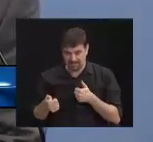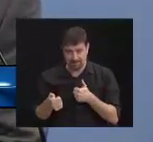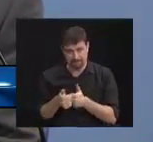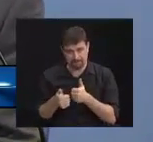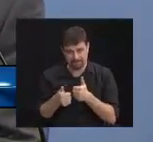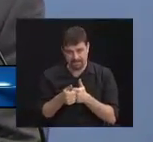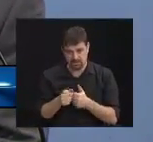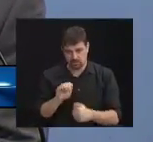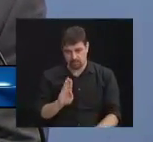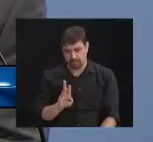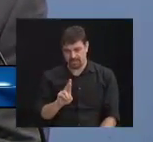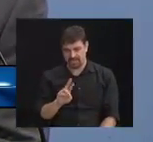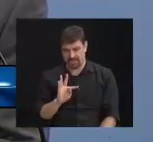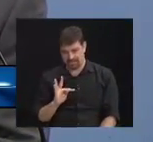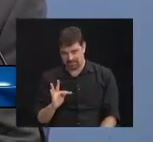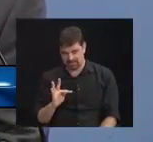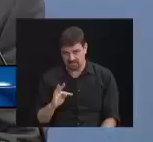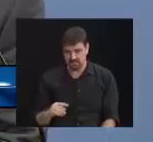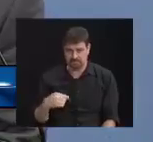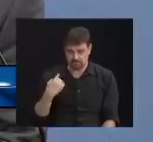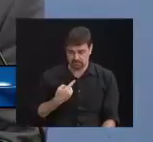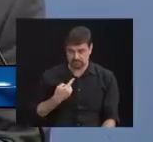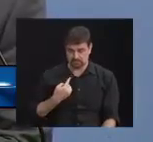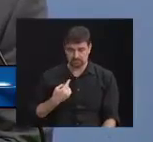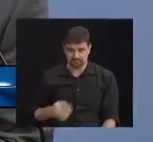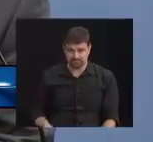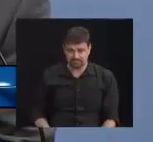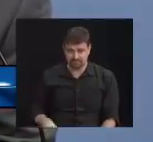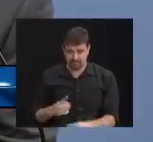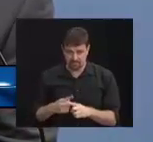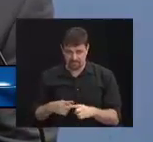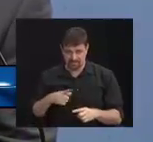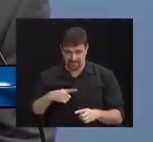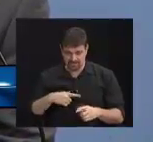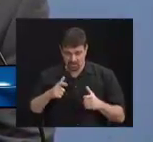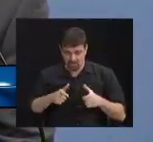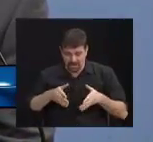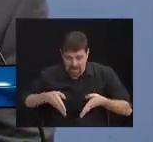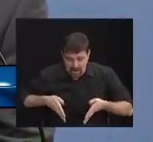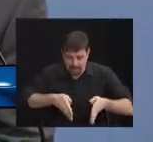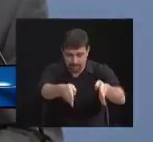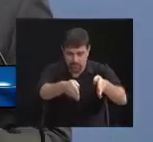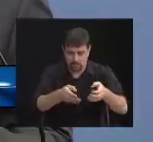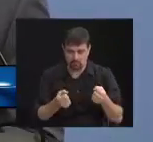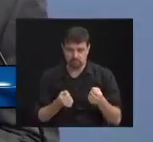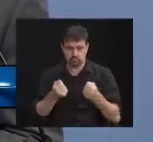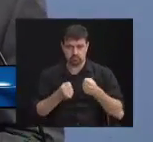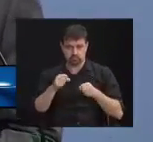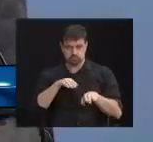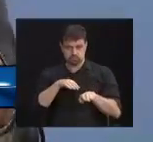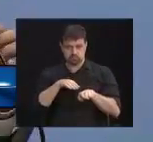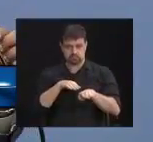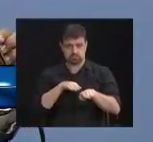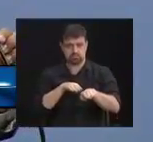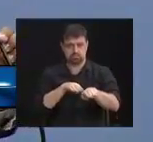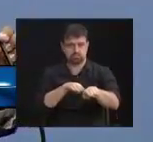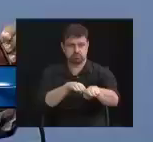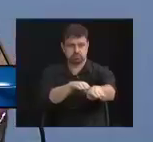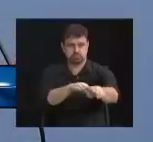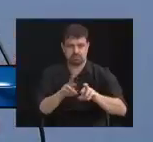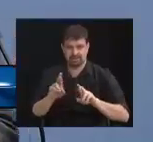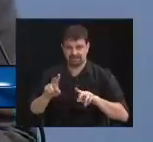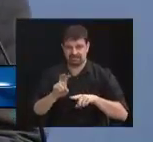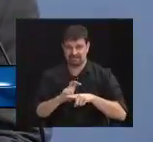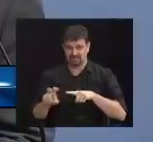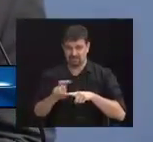nos dias de hoje para a nossa realidade. Porque ele vai ocupar o espaço de veículos. E essa é a grande diferença do metrô para